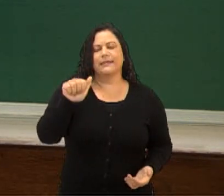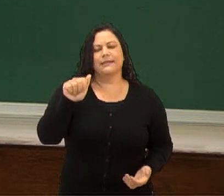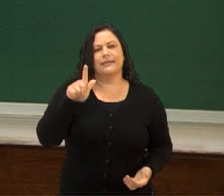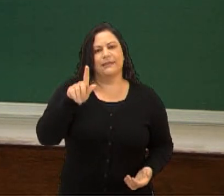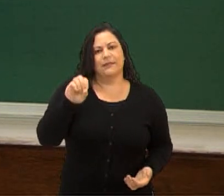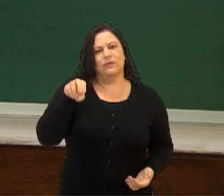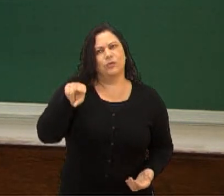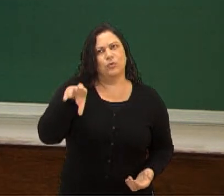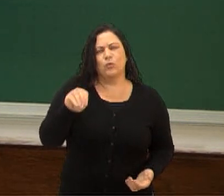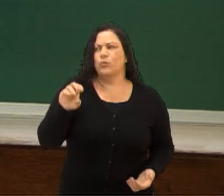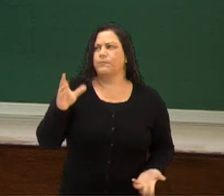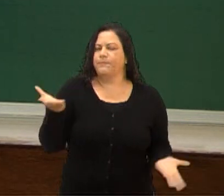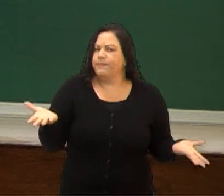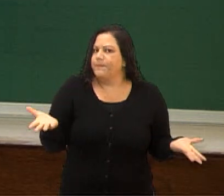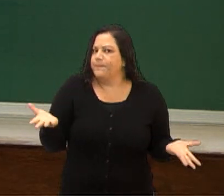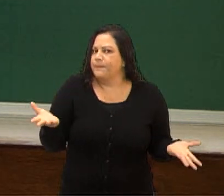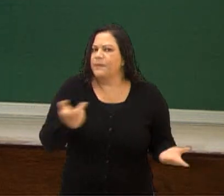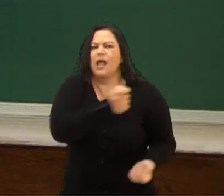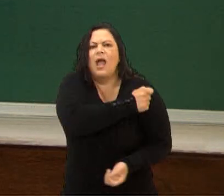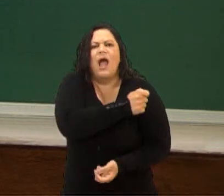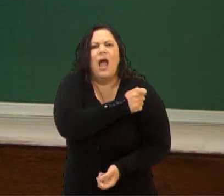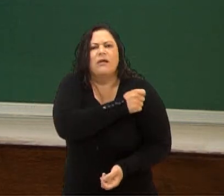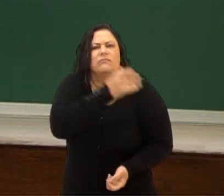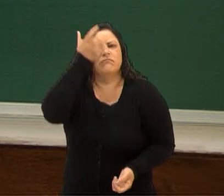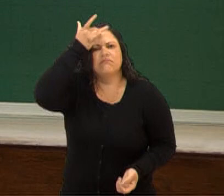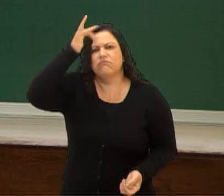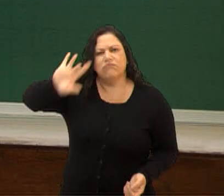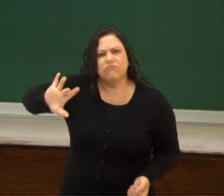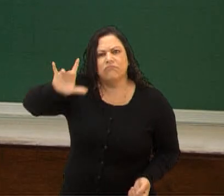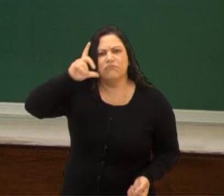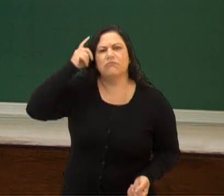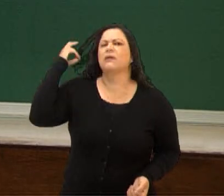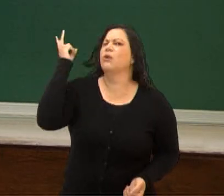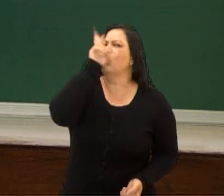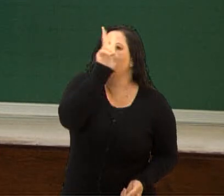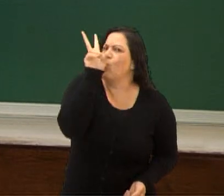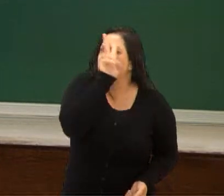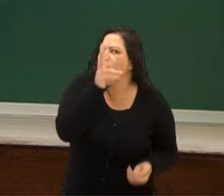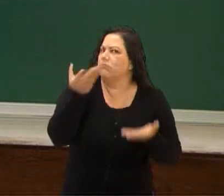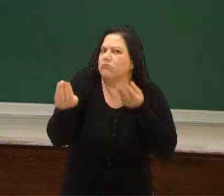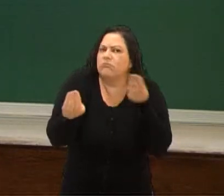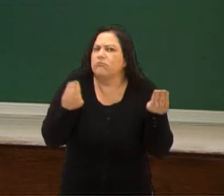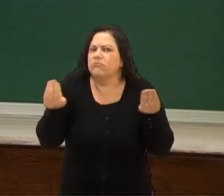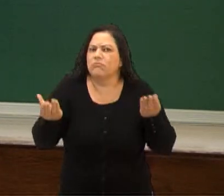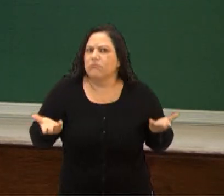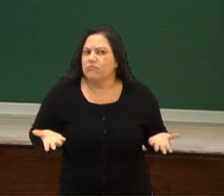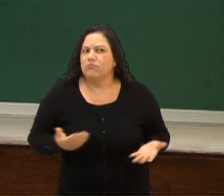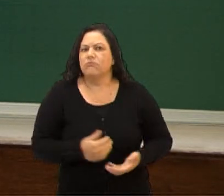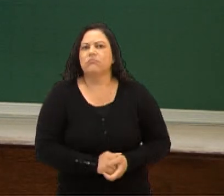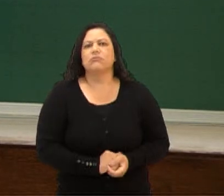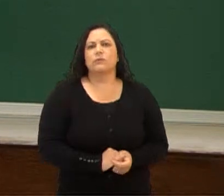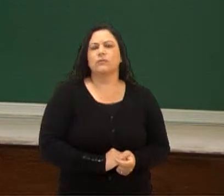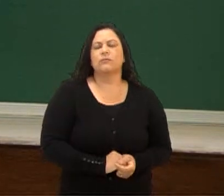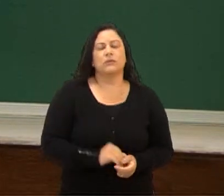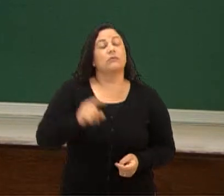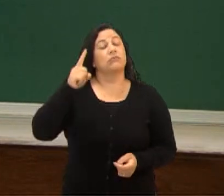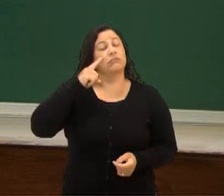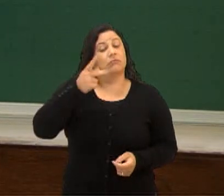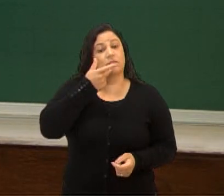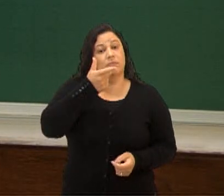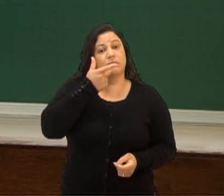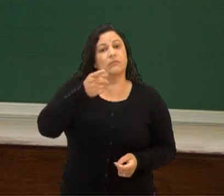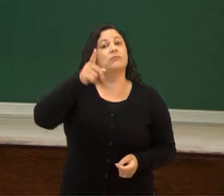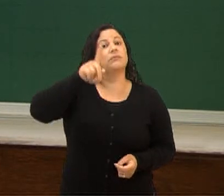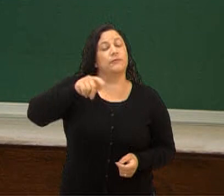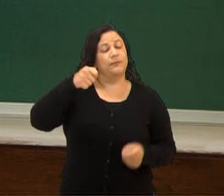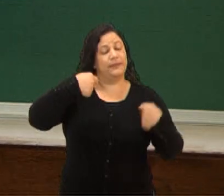não lembro dessa fórmula do cálculo da área do hexágono. E aí é que eu repito, você tem que ter isso ali no